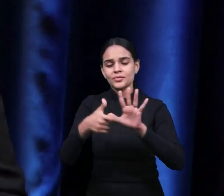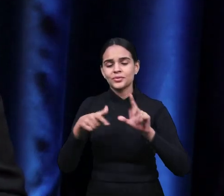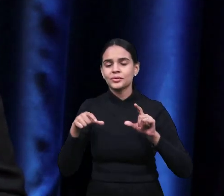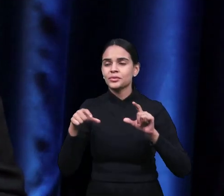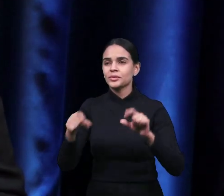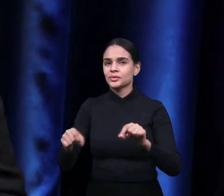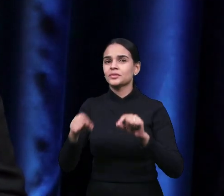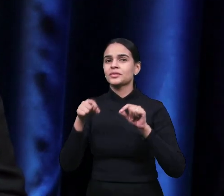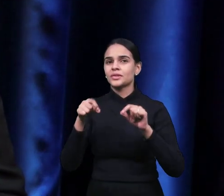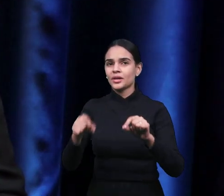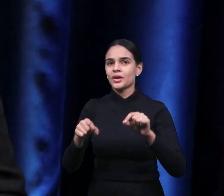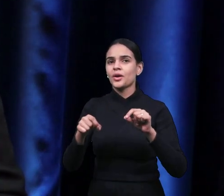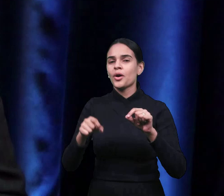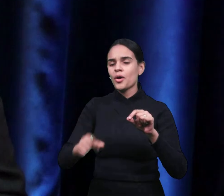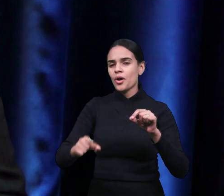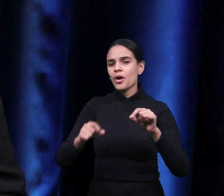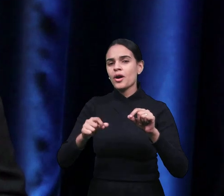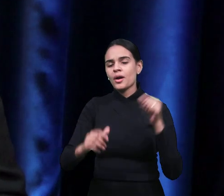momento. E